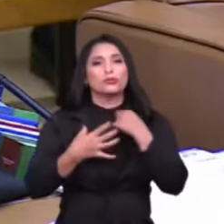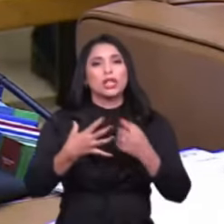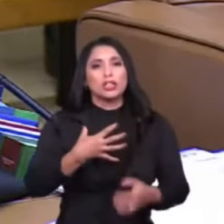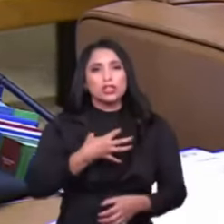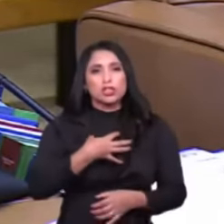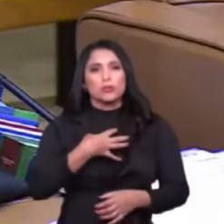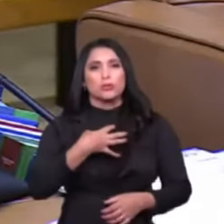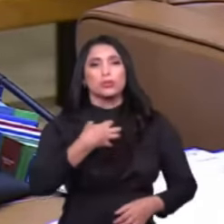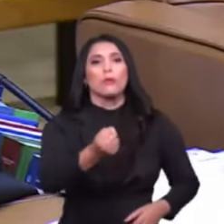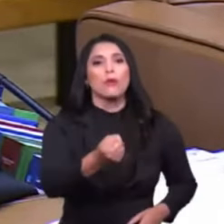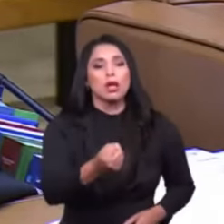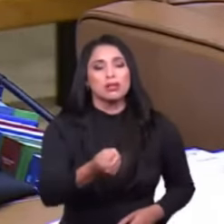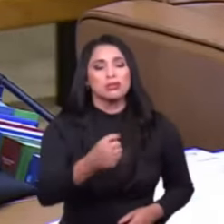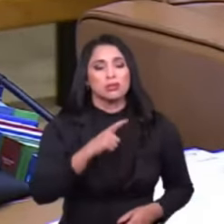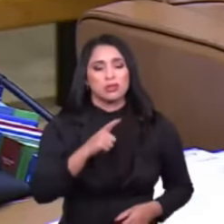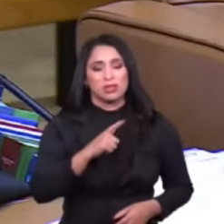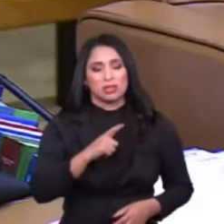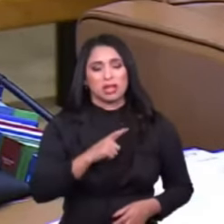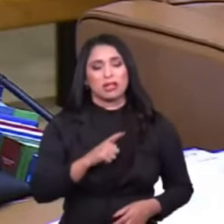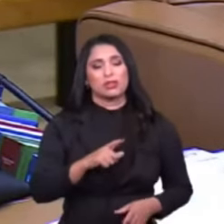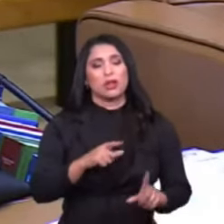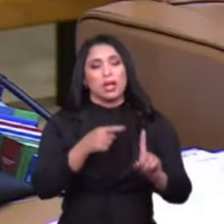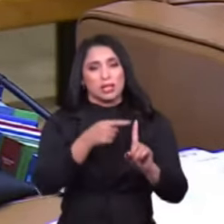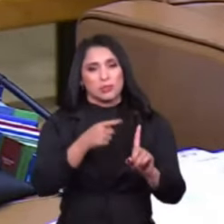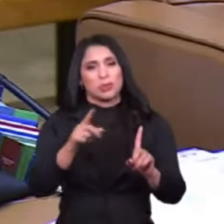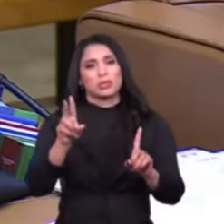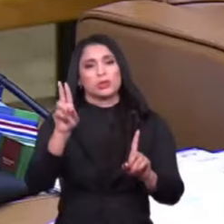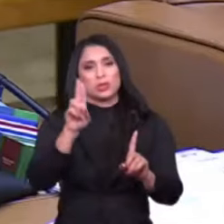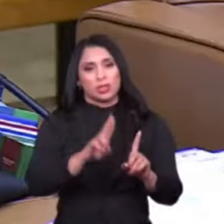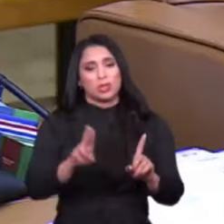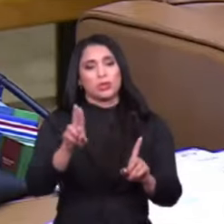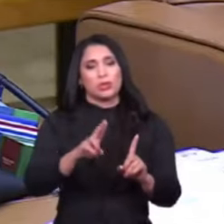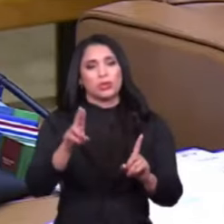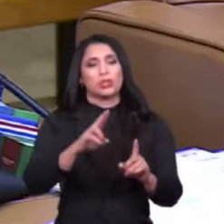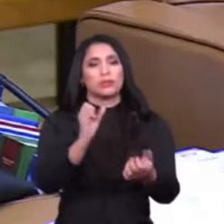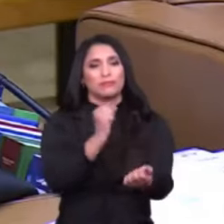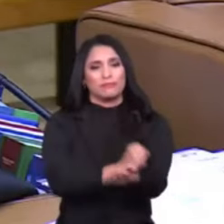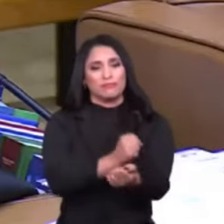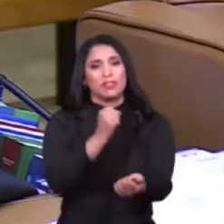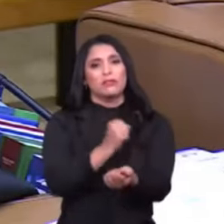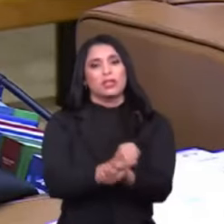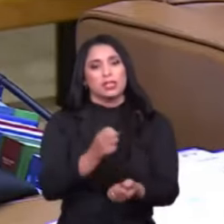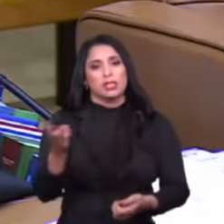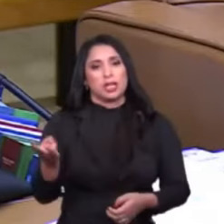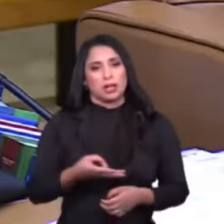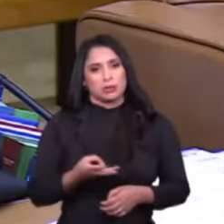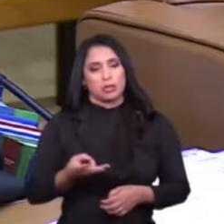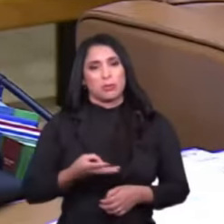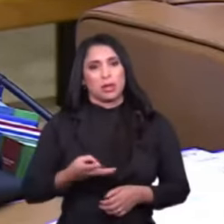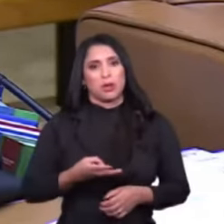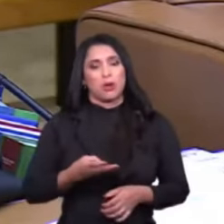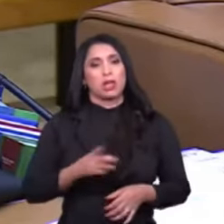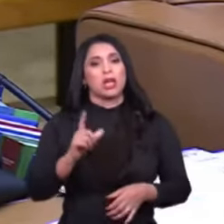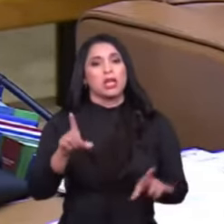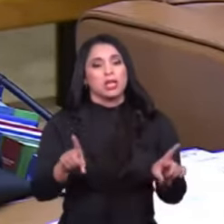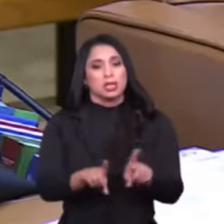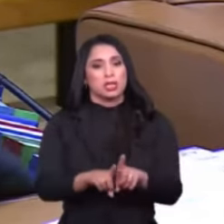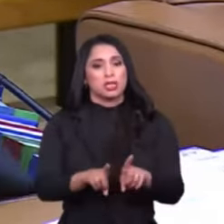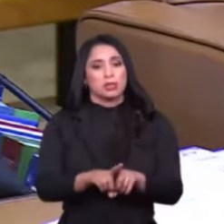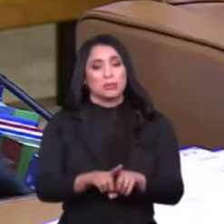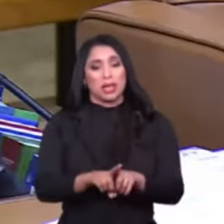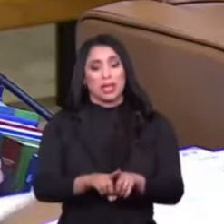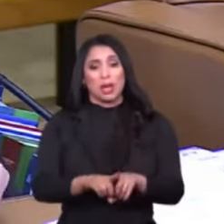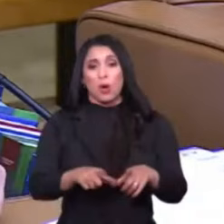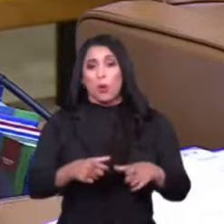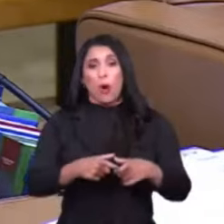de suicídio entre consumidores pesados, além do aumento da incidência em